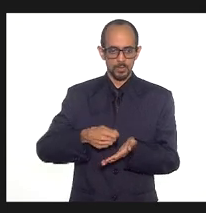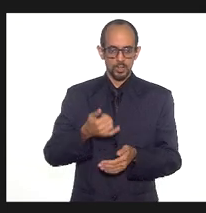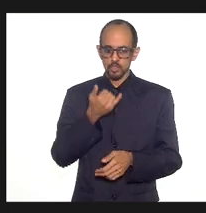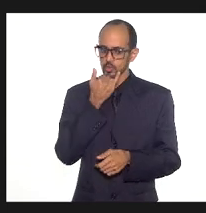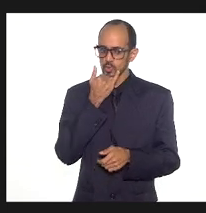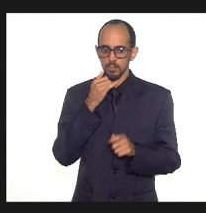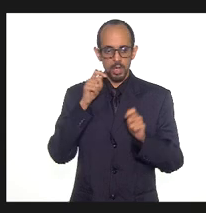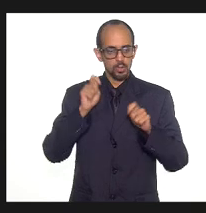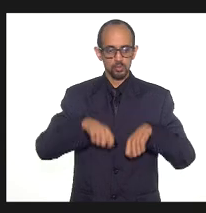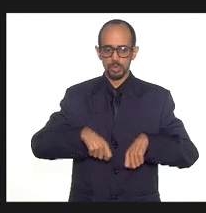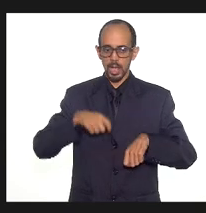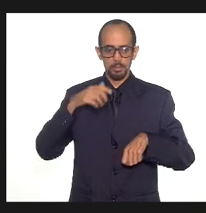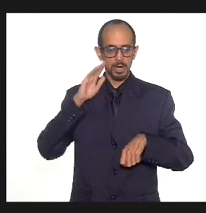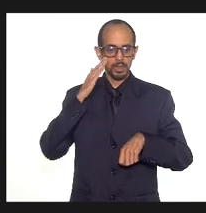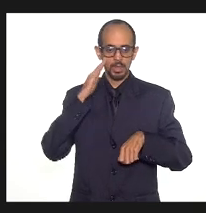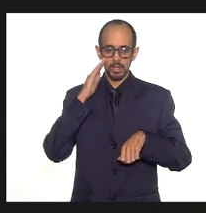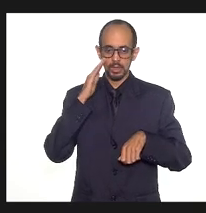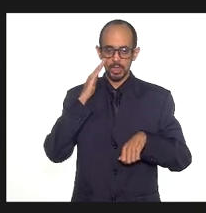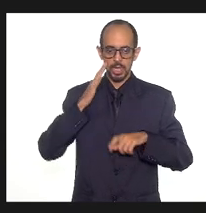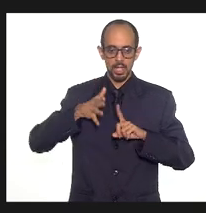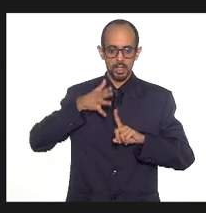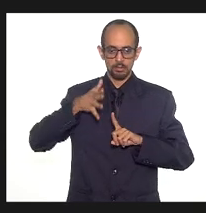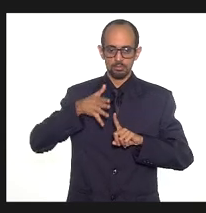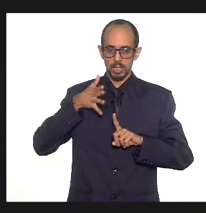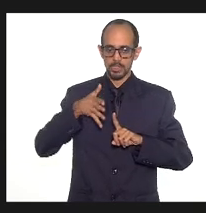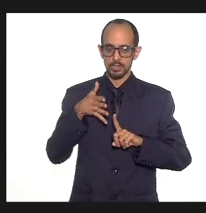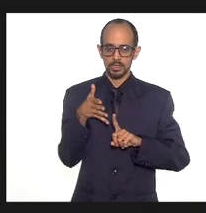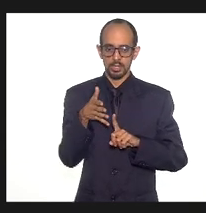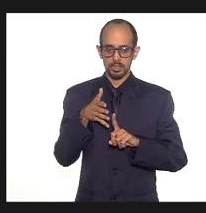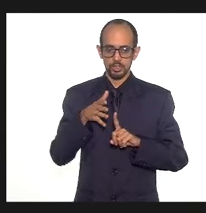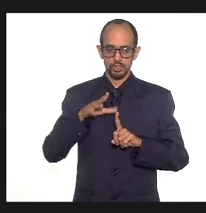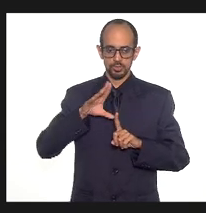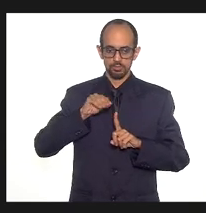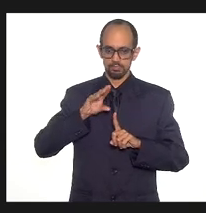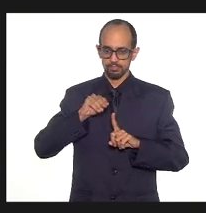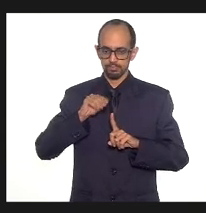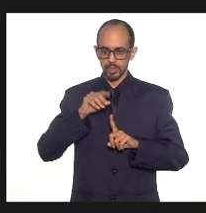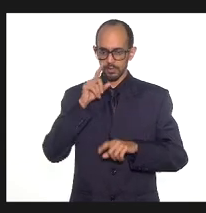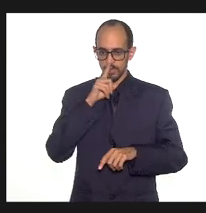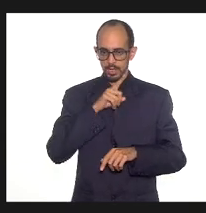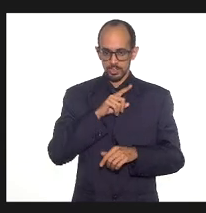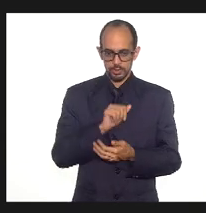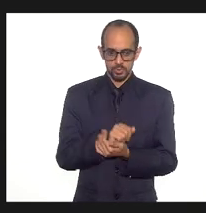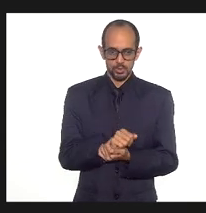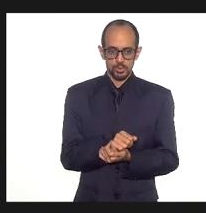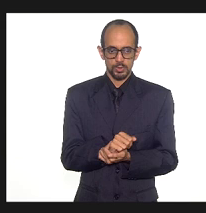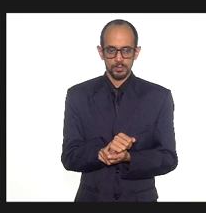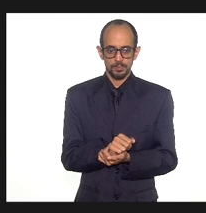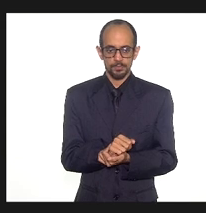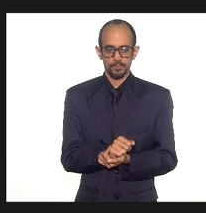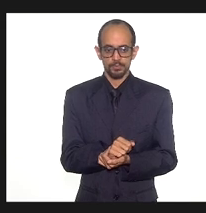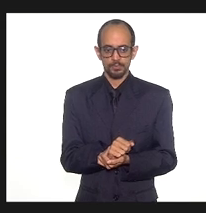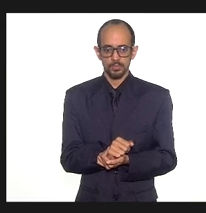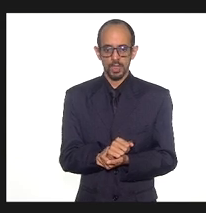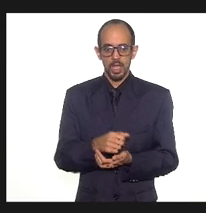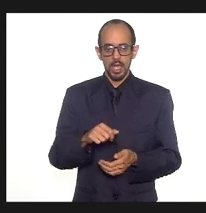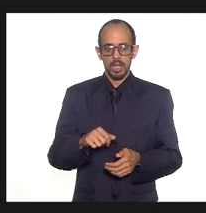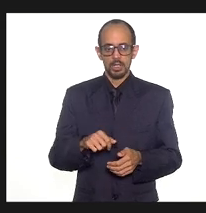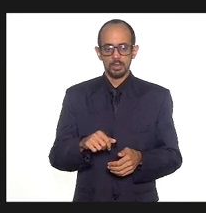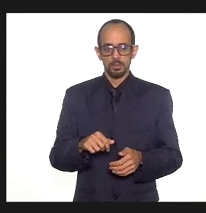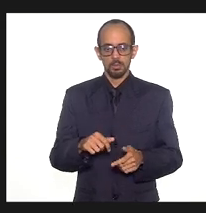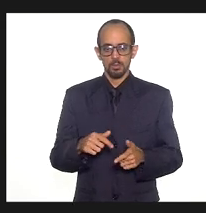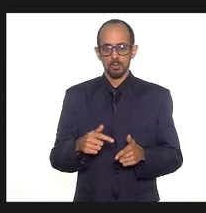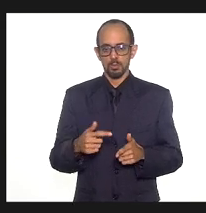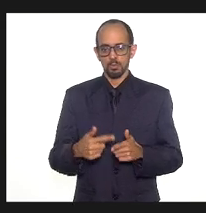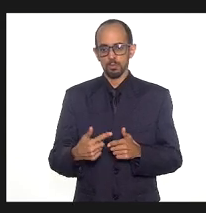agora um pouco, isso nos preocupa muito, a parte de reserva de mercado, porque isso pode gerar um dano maior do que